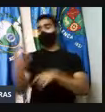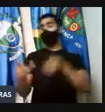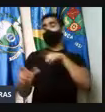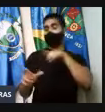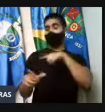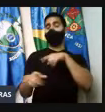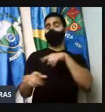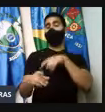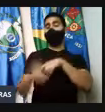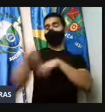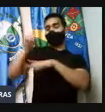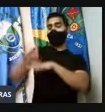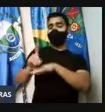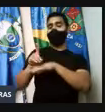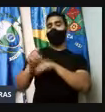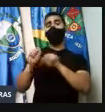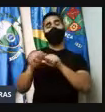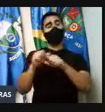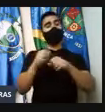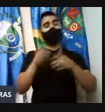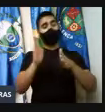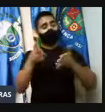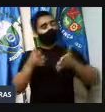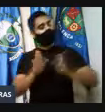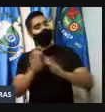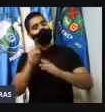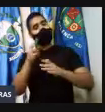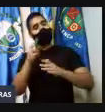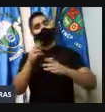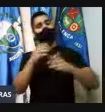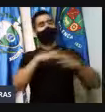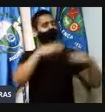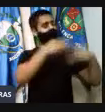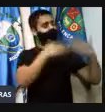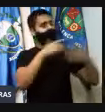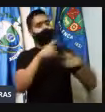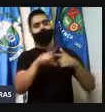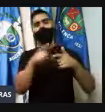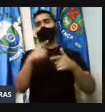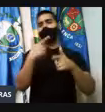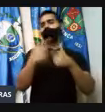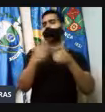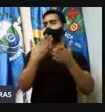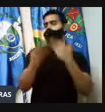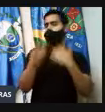essa deficiência. Pode ser congênita, né, nasceu com isso, ou adquirida, se feriu, perdeu a visão. Ainda